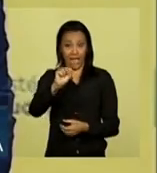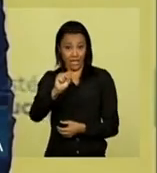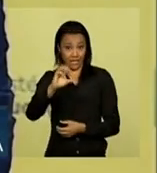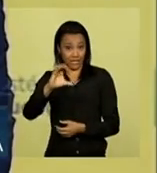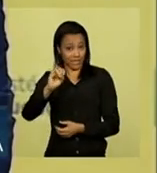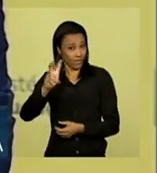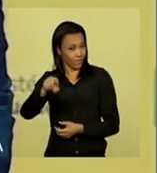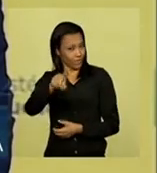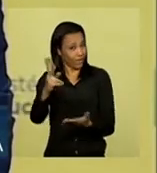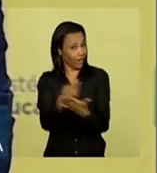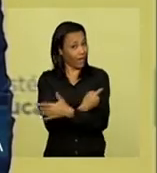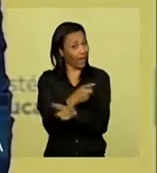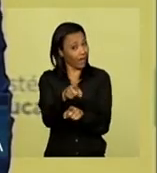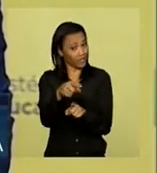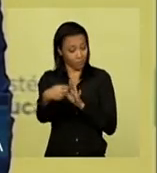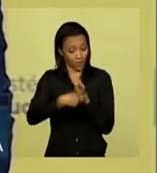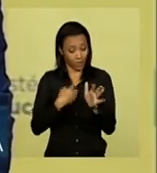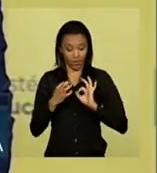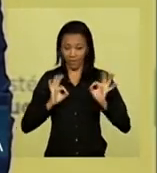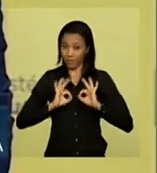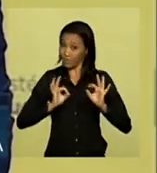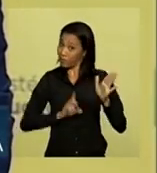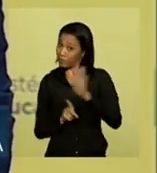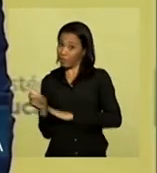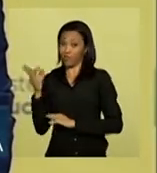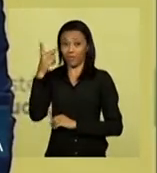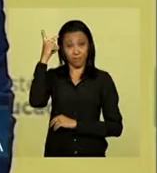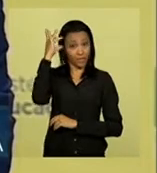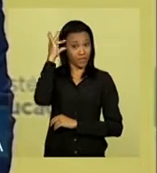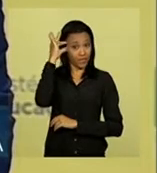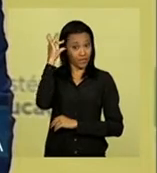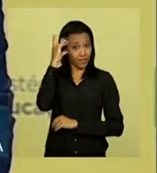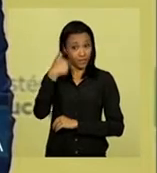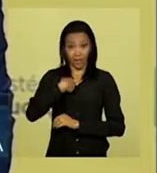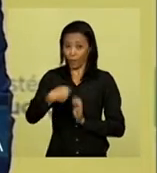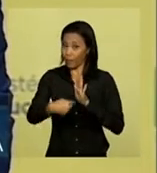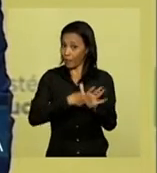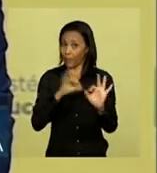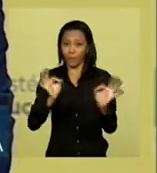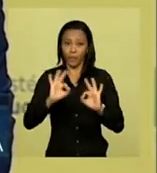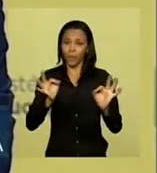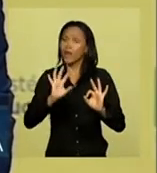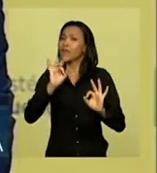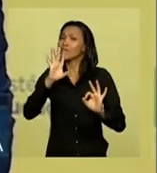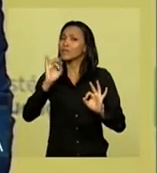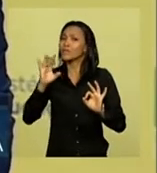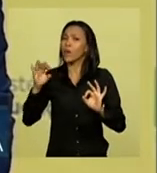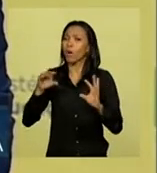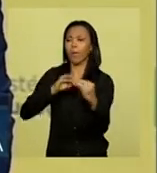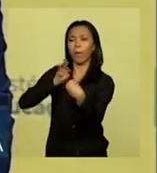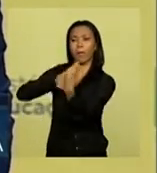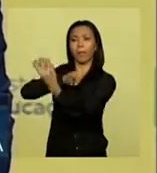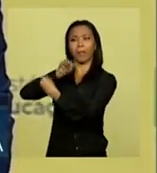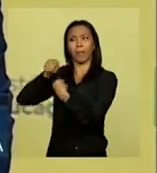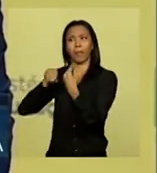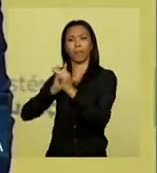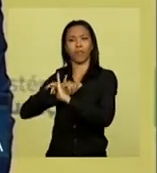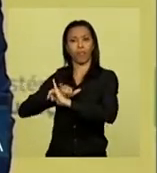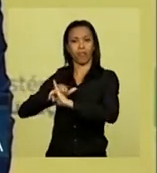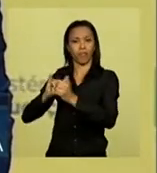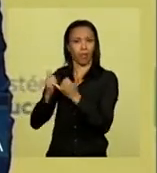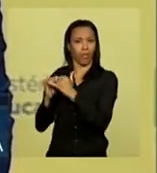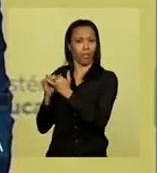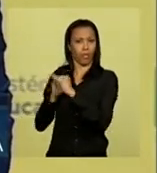que tá na coletiva erradas aí tem que ser com a Presidenta e só com ela e tudo que tem sido dito sobre isso é pura especulação Como ela mesma disse